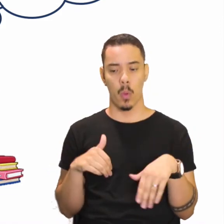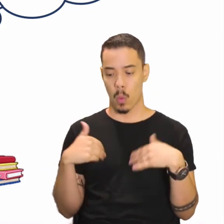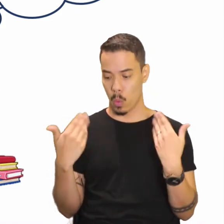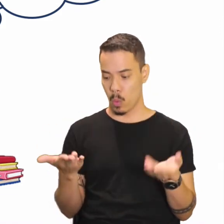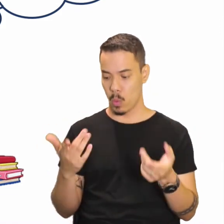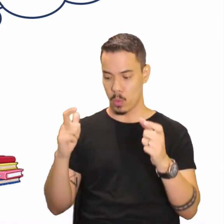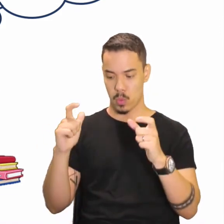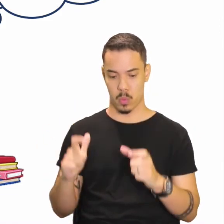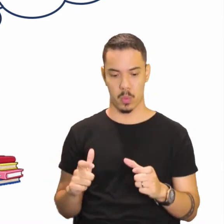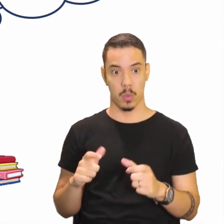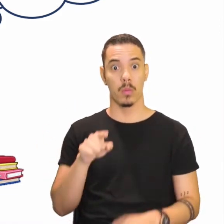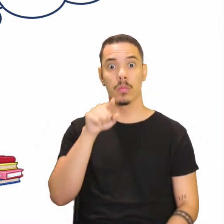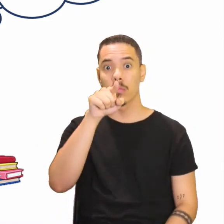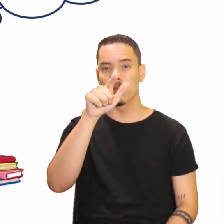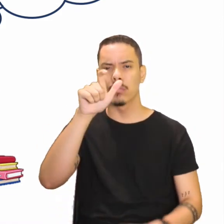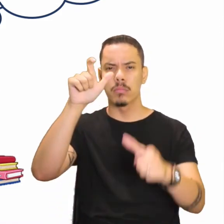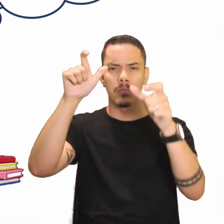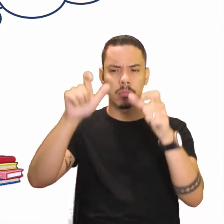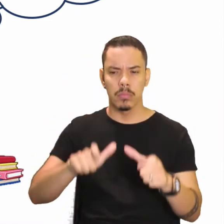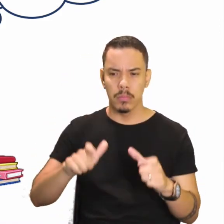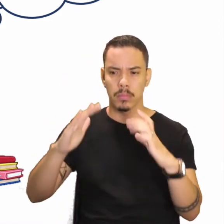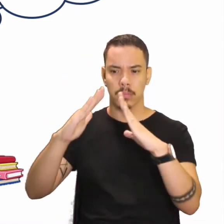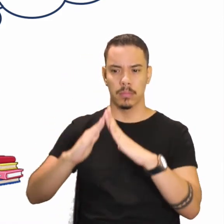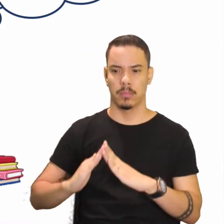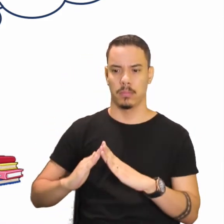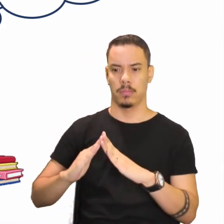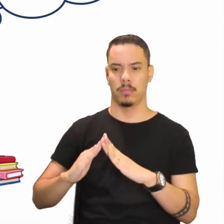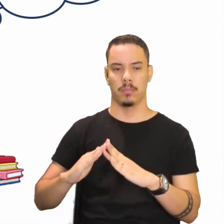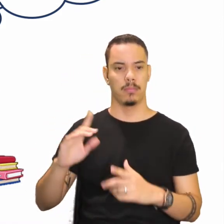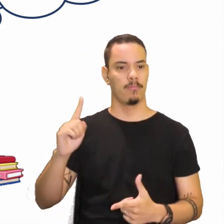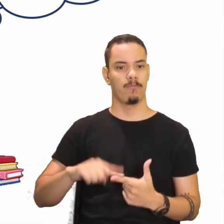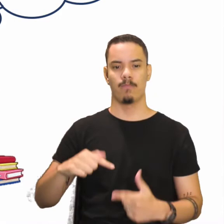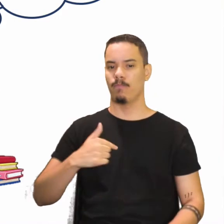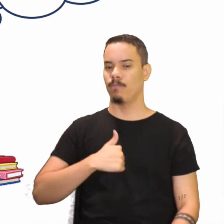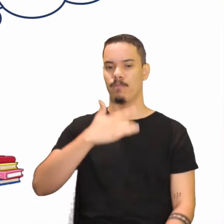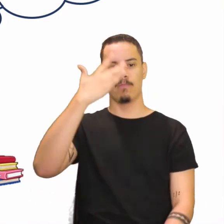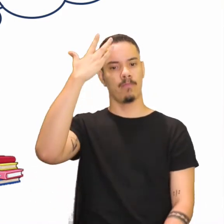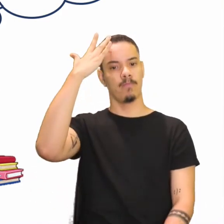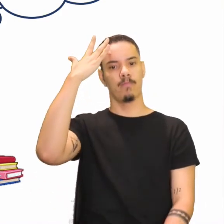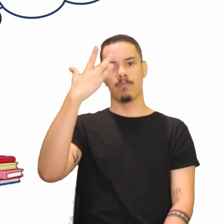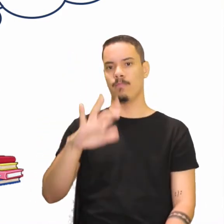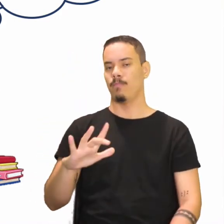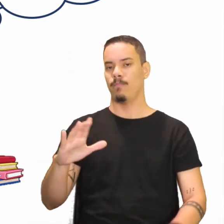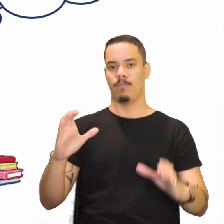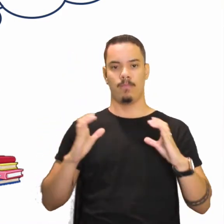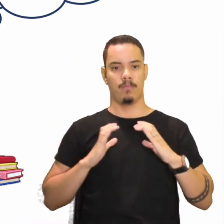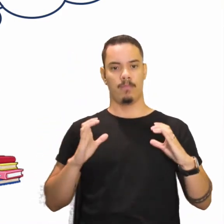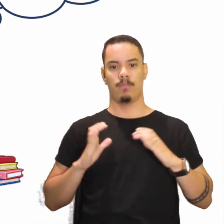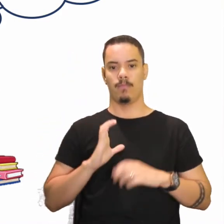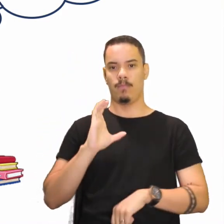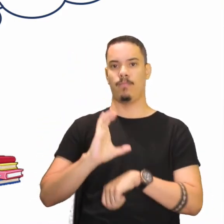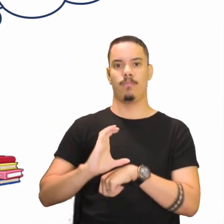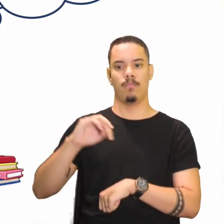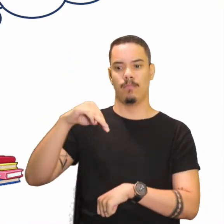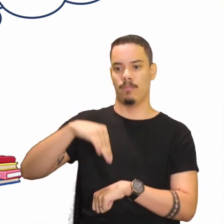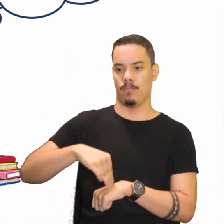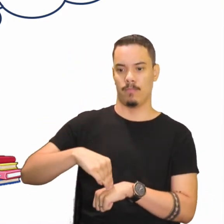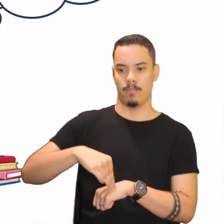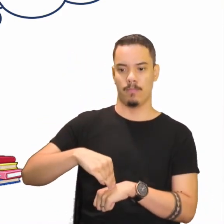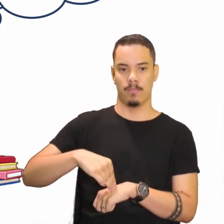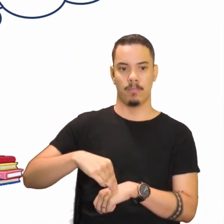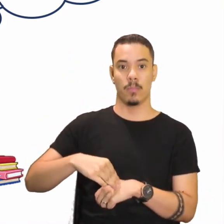Lugar onde você mora. Eu não sei onde fica a cidade de Costa Marques. Olha